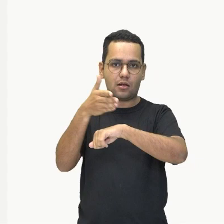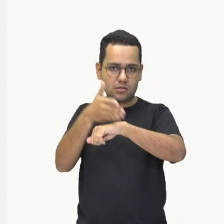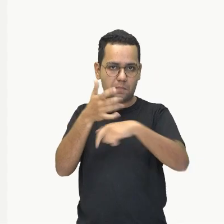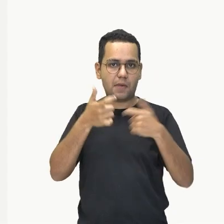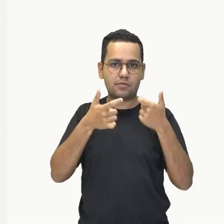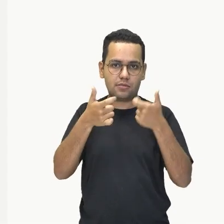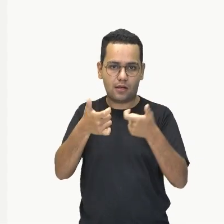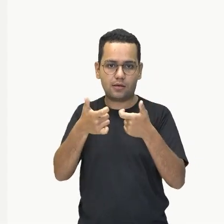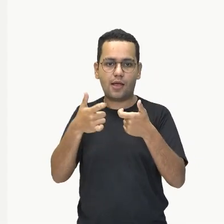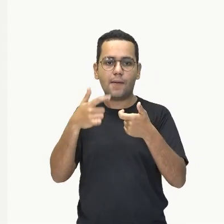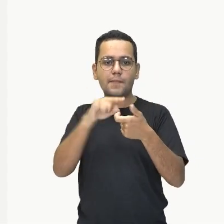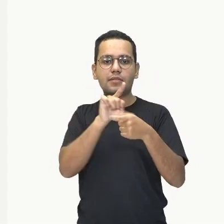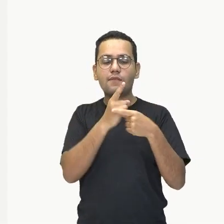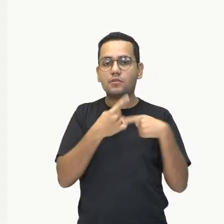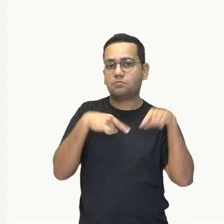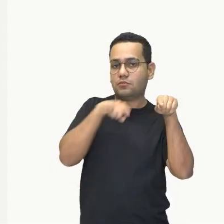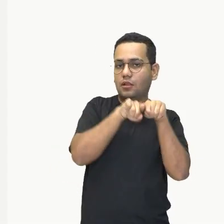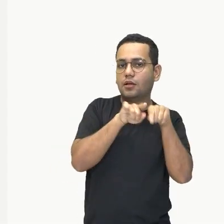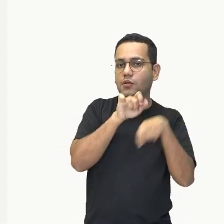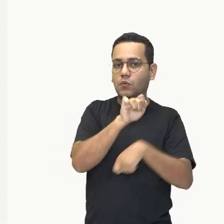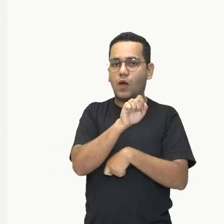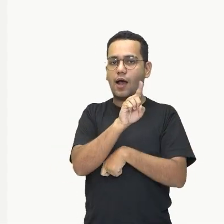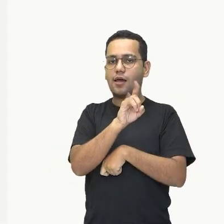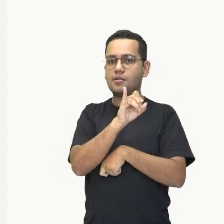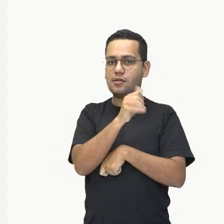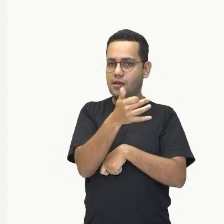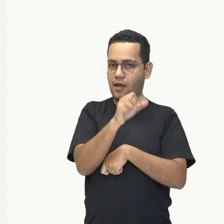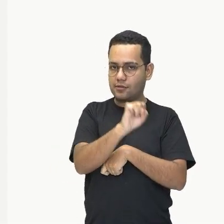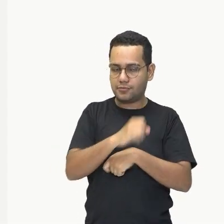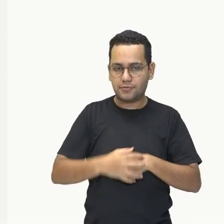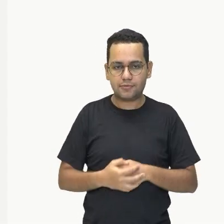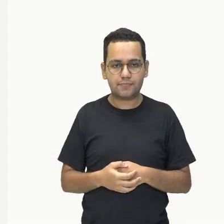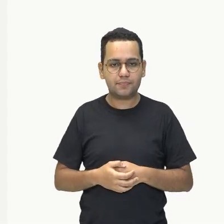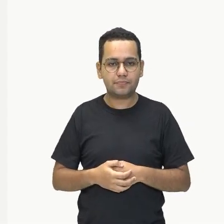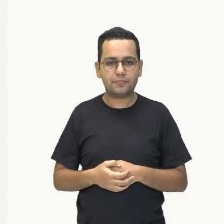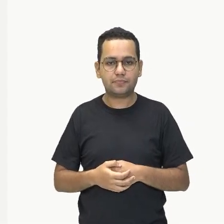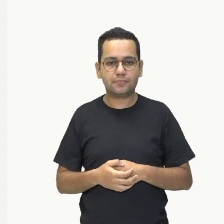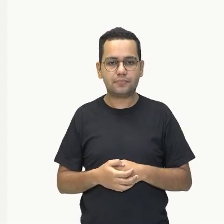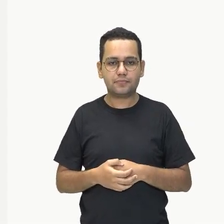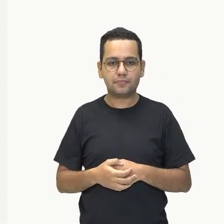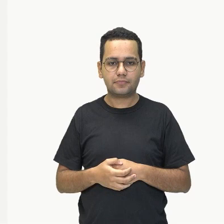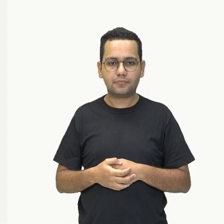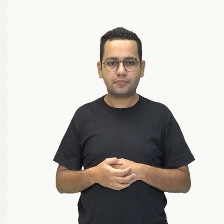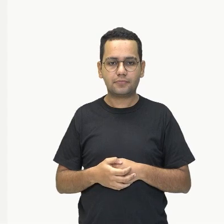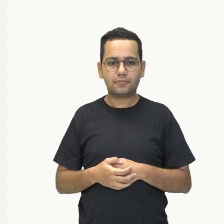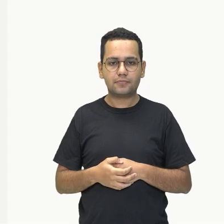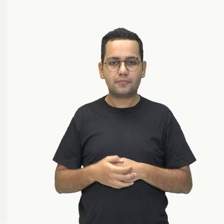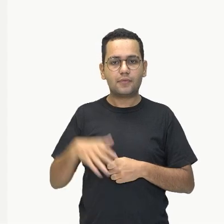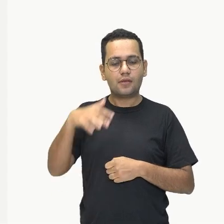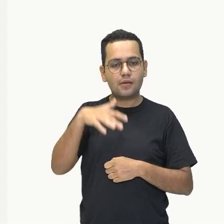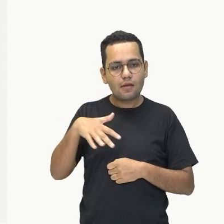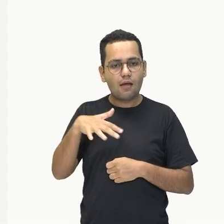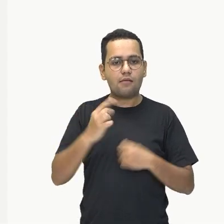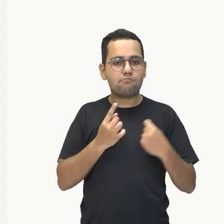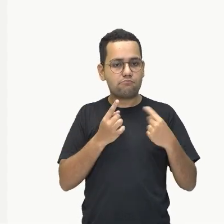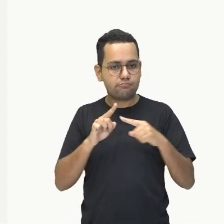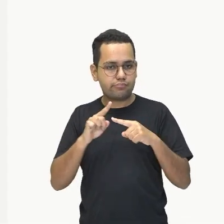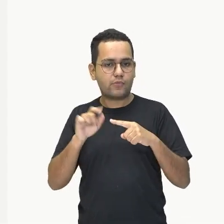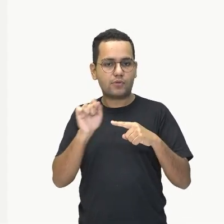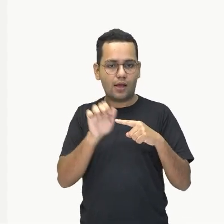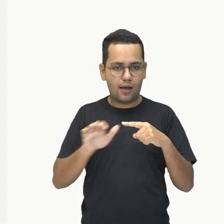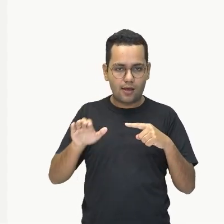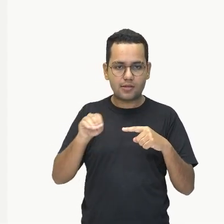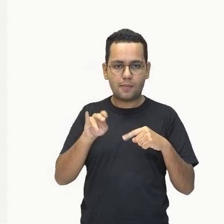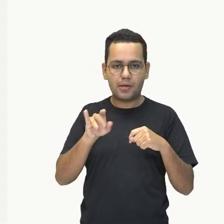lado dos aliados. E prosseguiu a ofensiva contra os americanos na Ásia Meridional e no Pacífico.